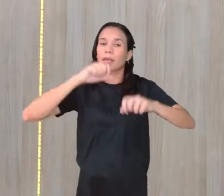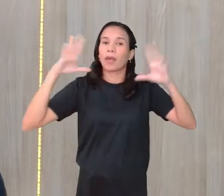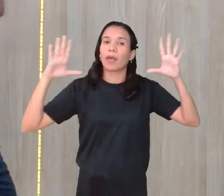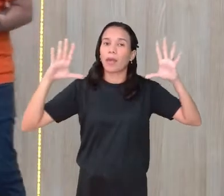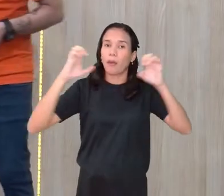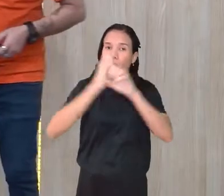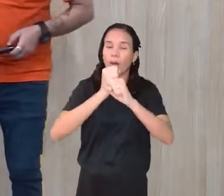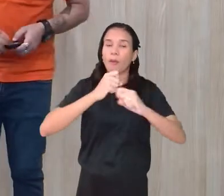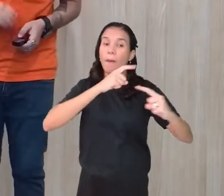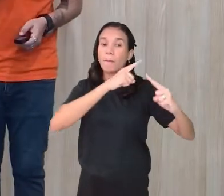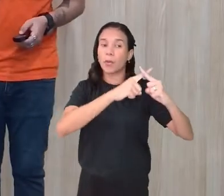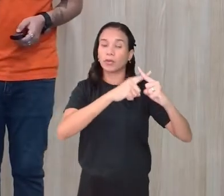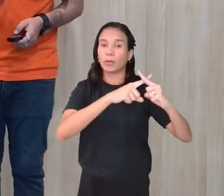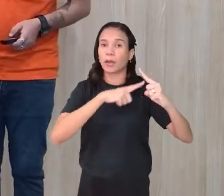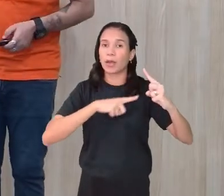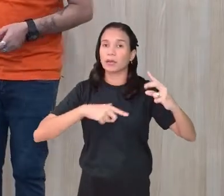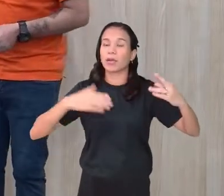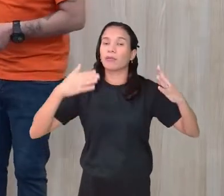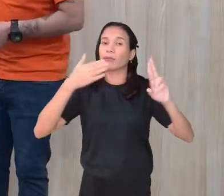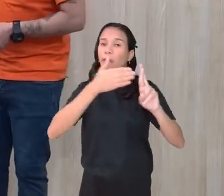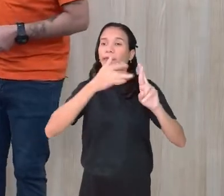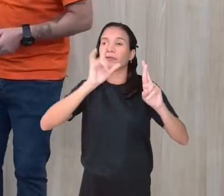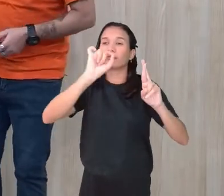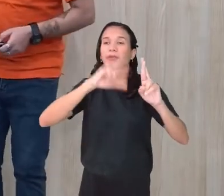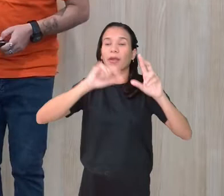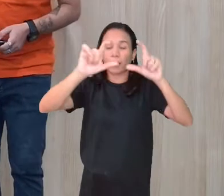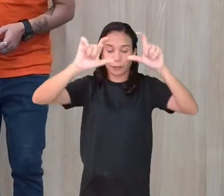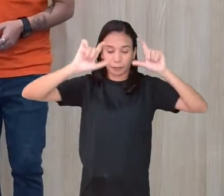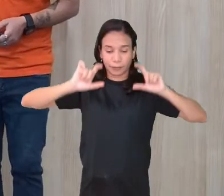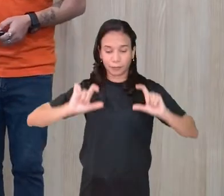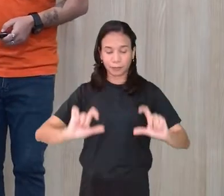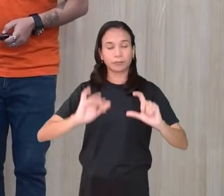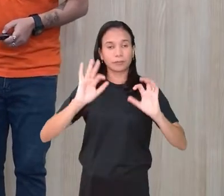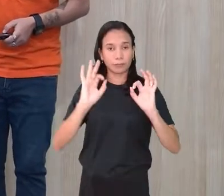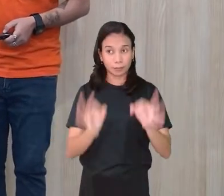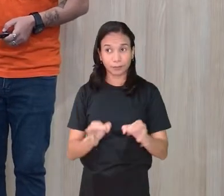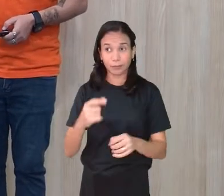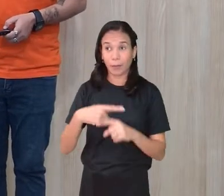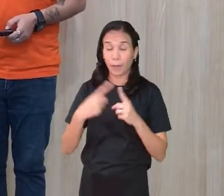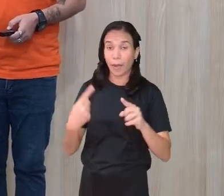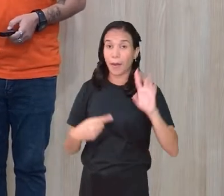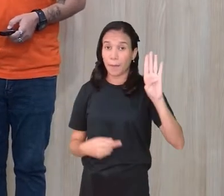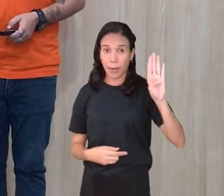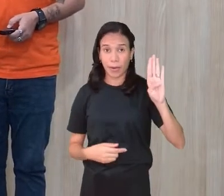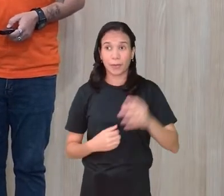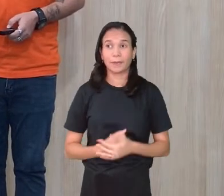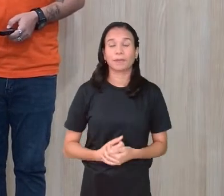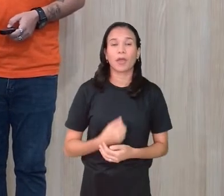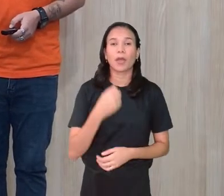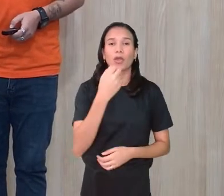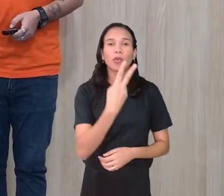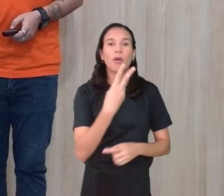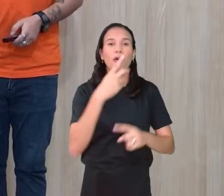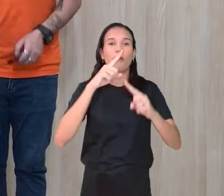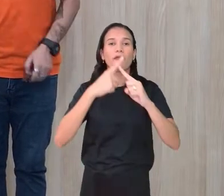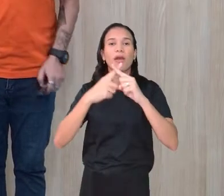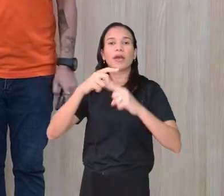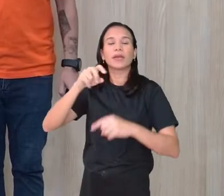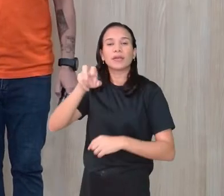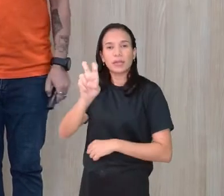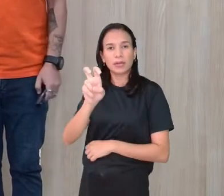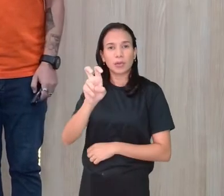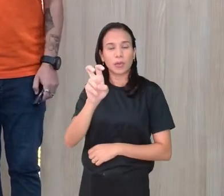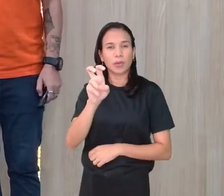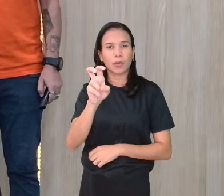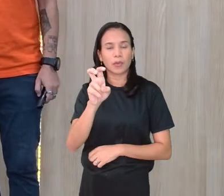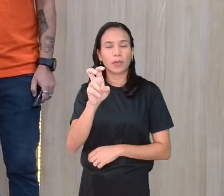à adição, eu diria que aquela ali é mais adequada. Quando eu tenho, por exemplo, 2 vezes 5. 2 vezes 5, antes